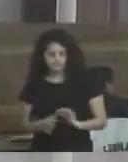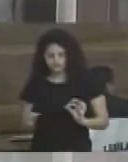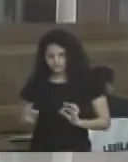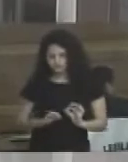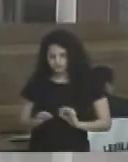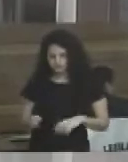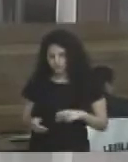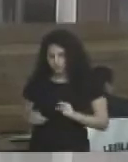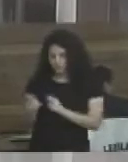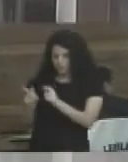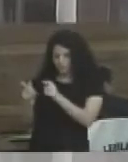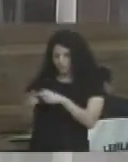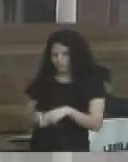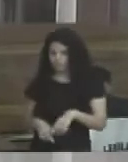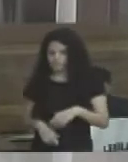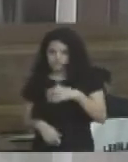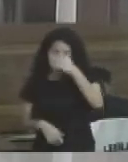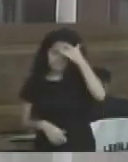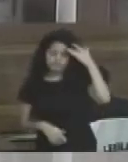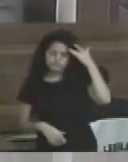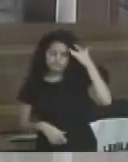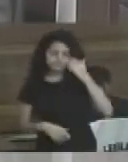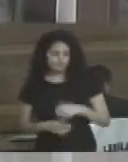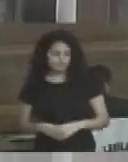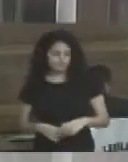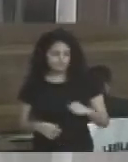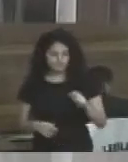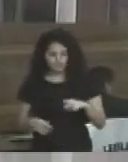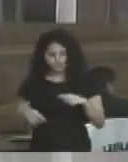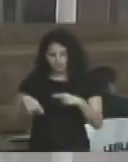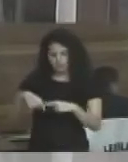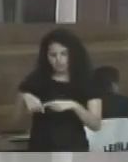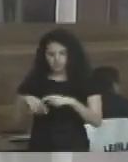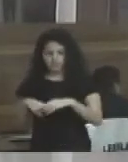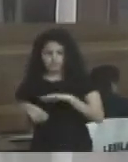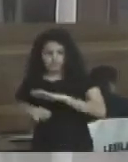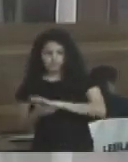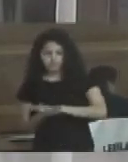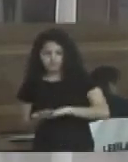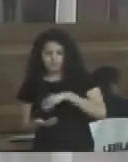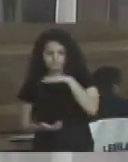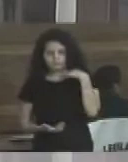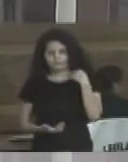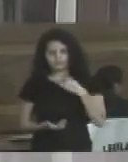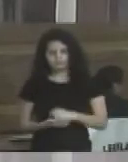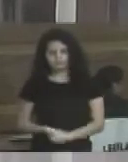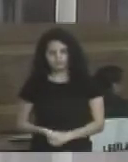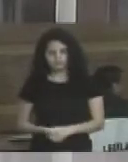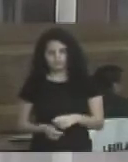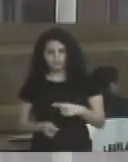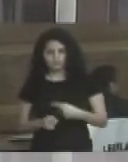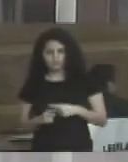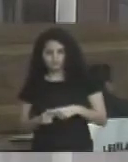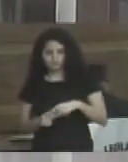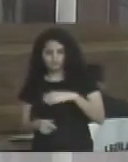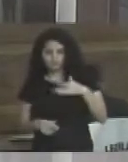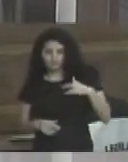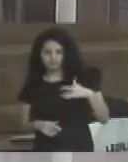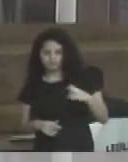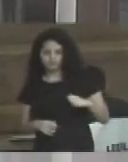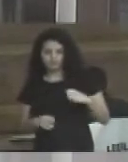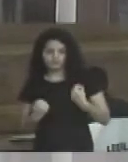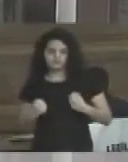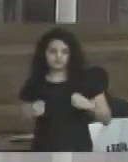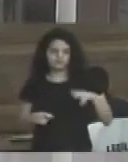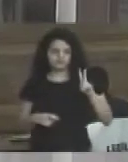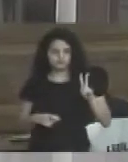era balear os americanos sem matar, acertar na perna, nas costas, porque um elemento ferido precisa de dois para carregar, então diminui a